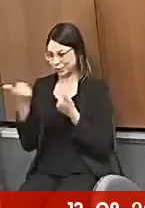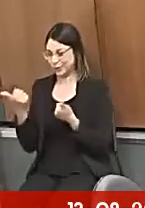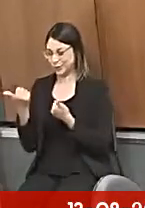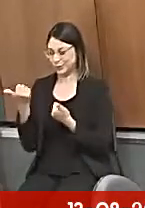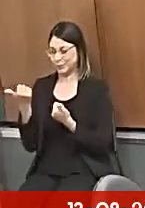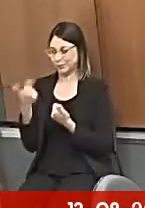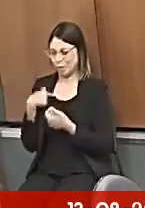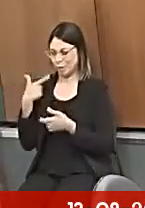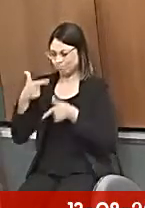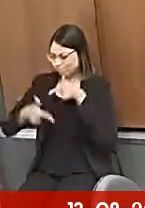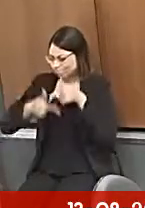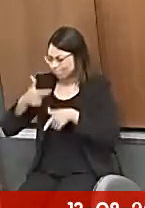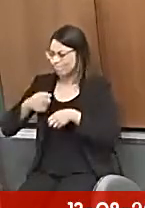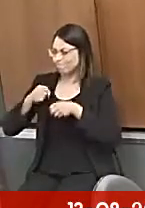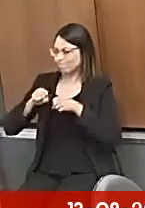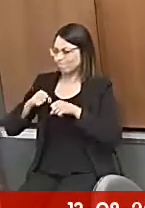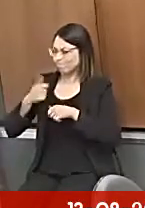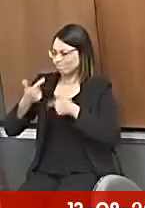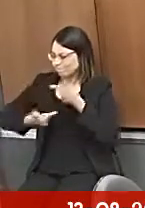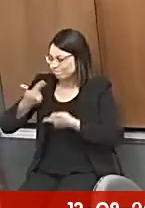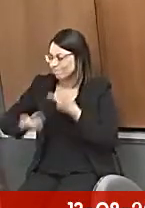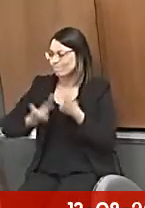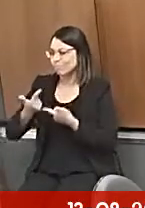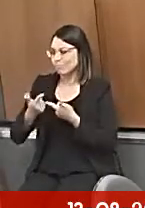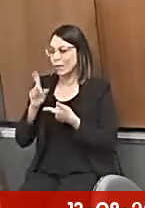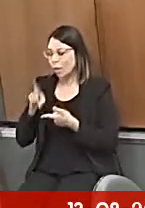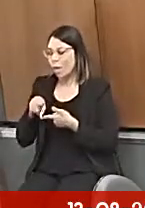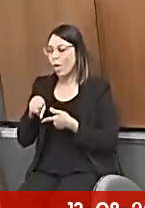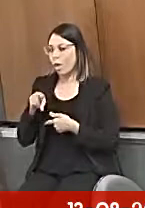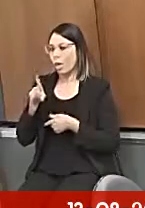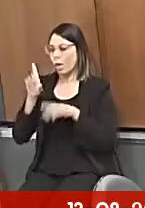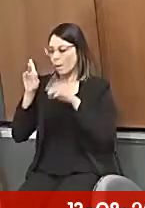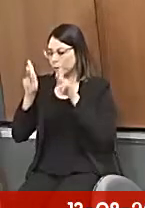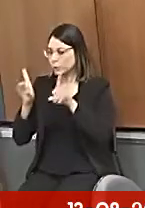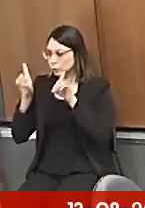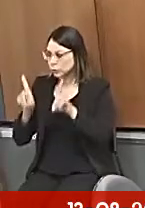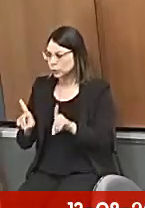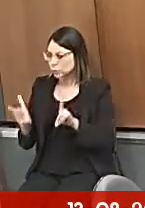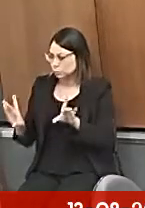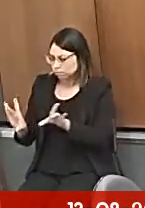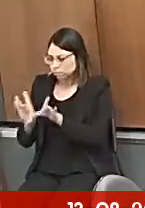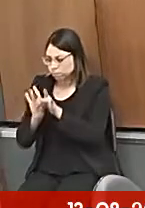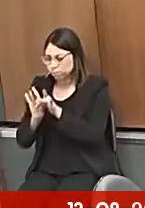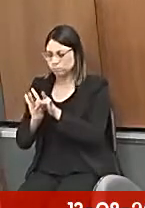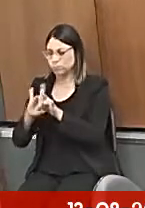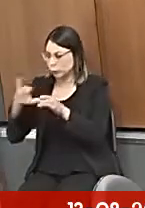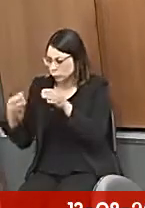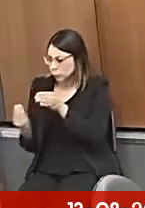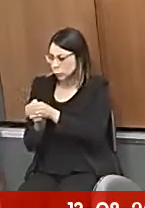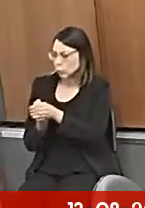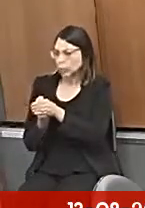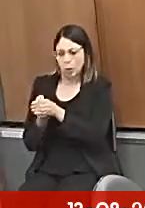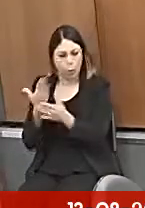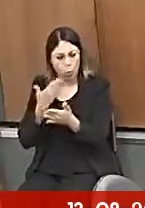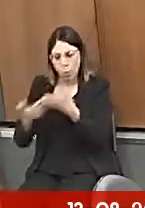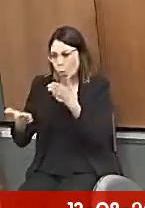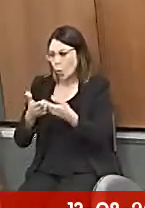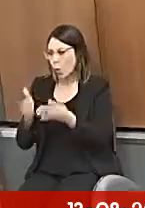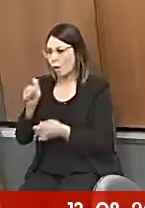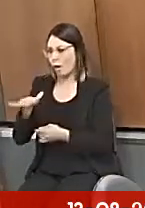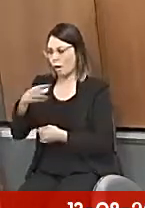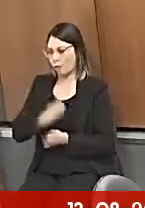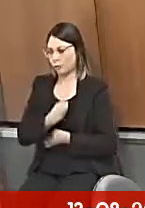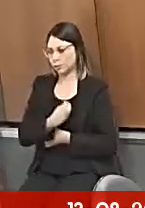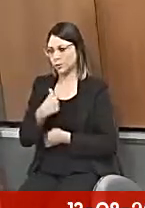mais batalhou lei foi pela integração do deficiente em todas as áreas da vida eu estou